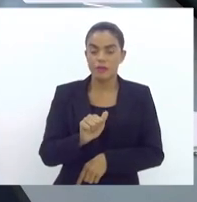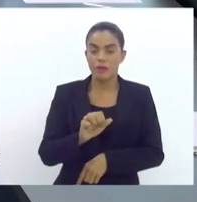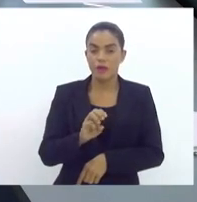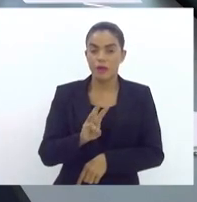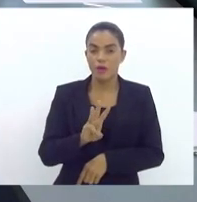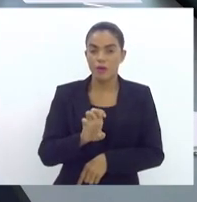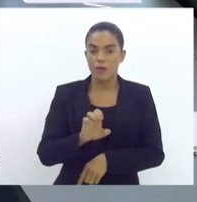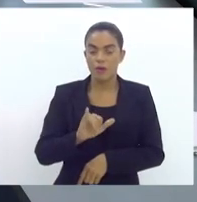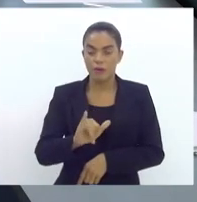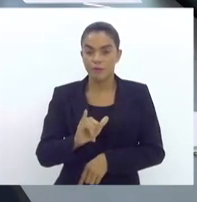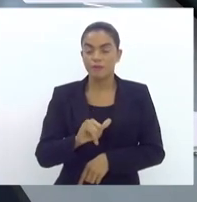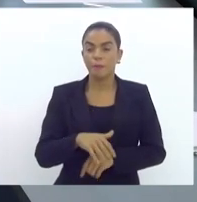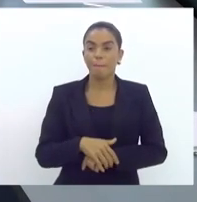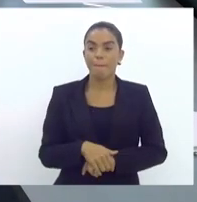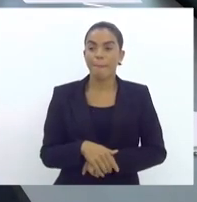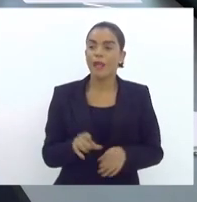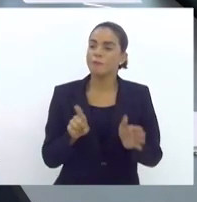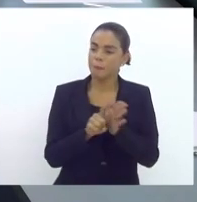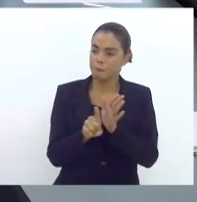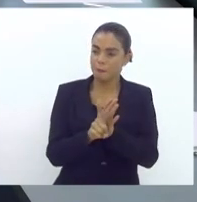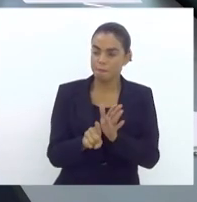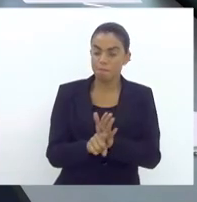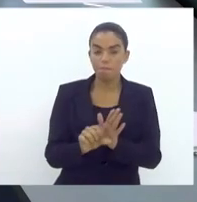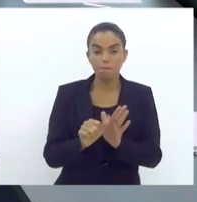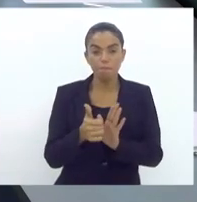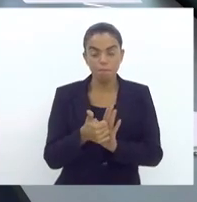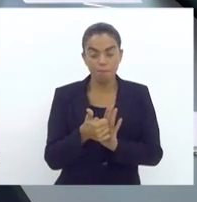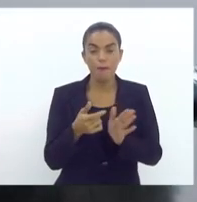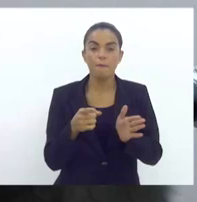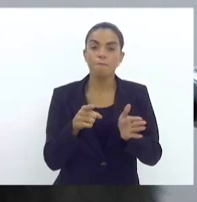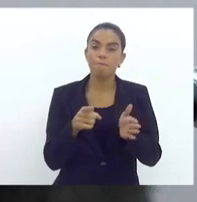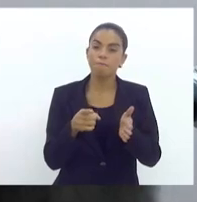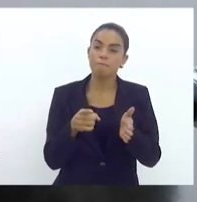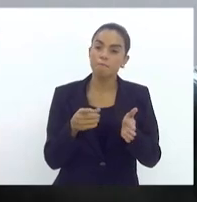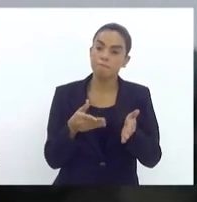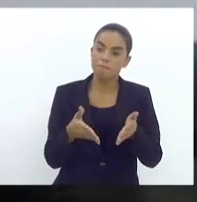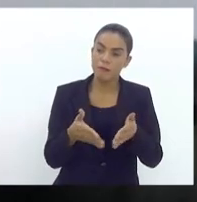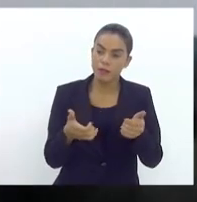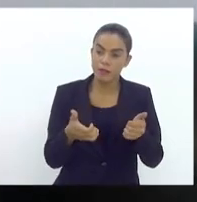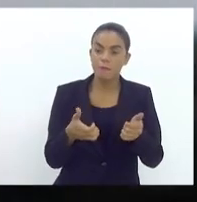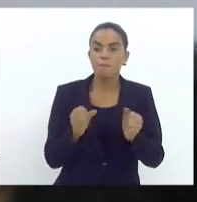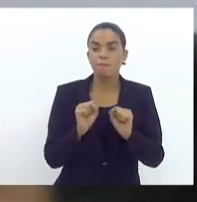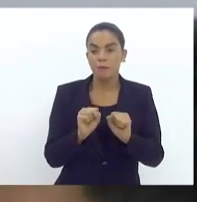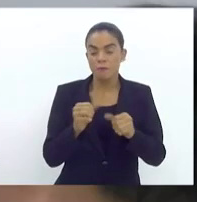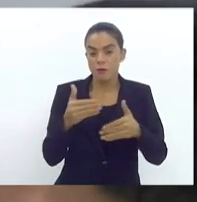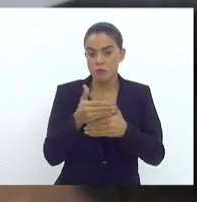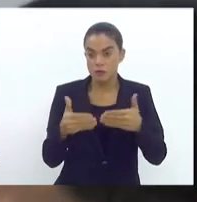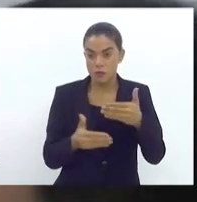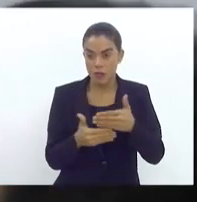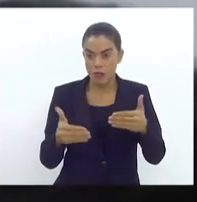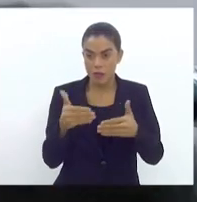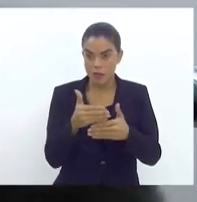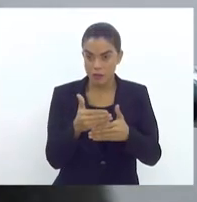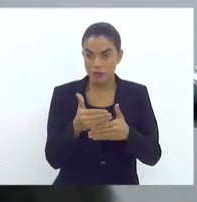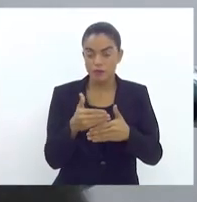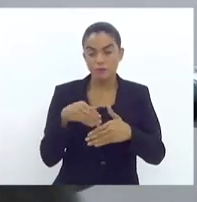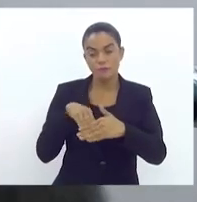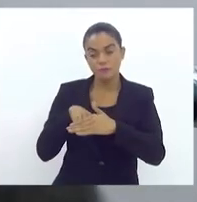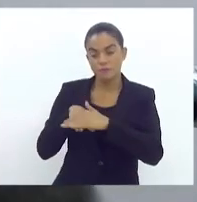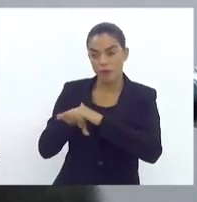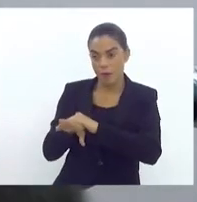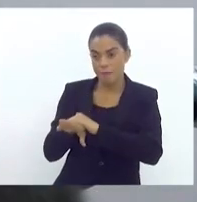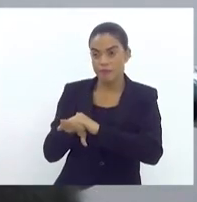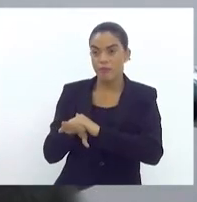objetivamente algumas perguntas né Primeiro me pedir que disponibiliza esses lados para ficar nos